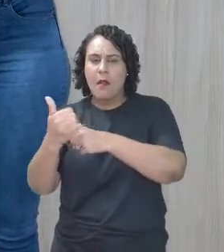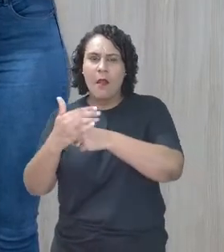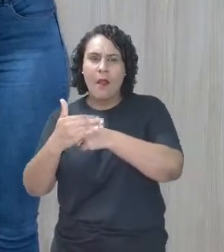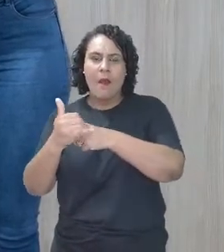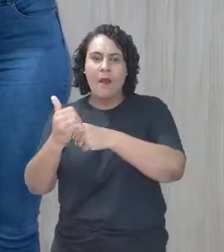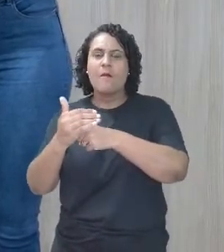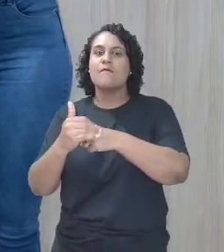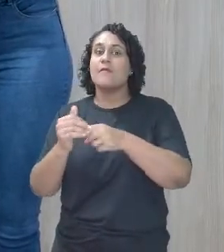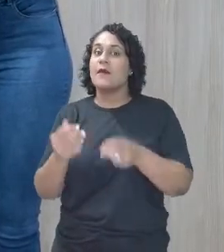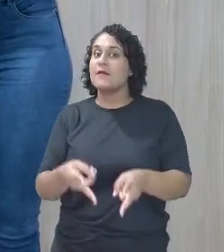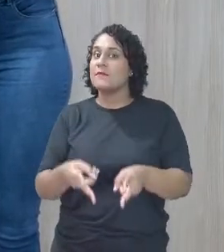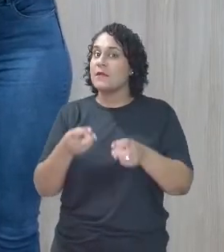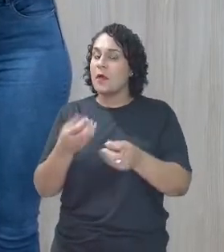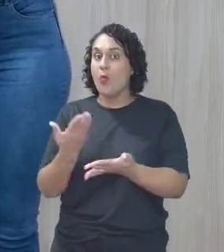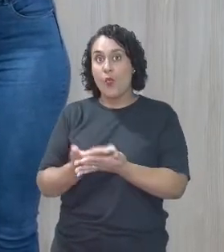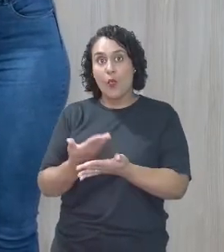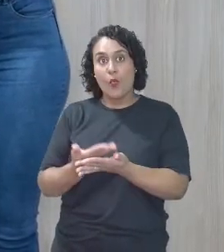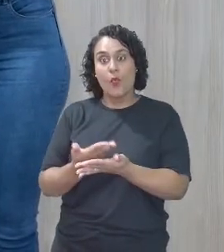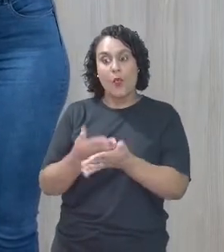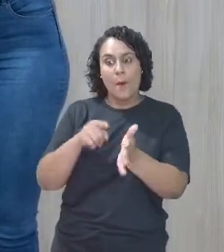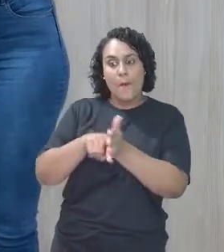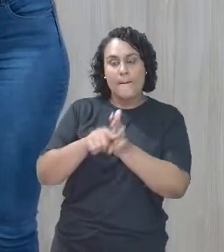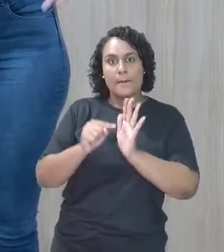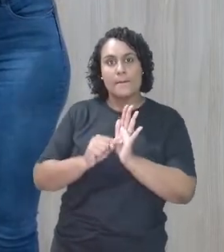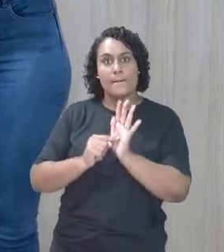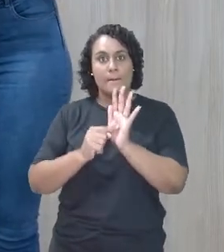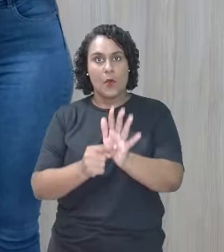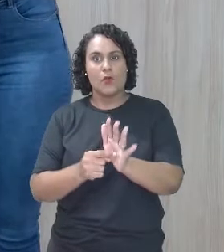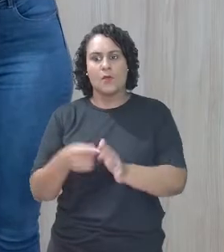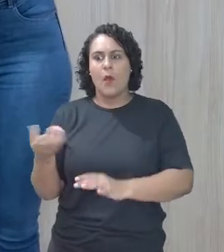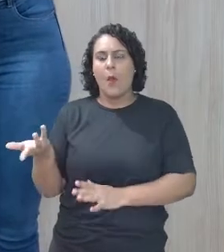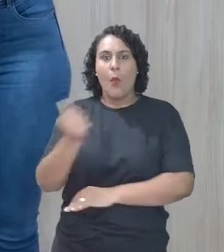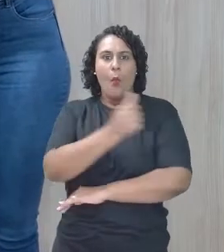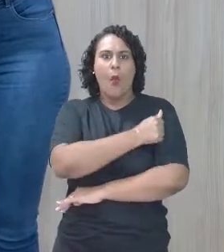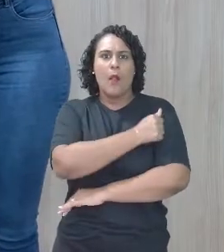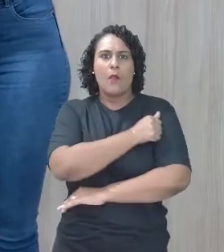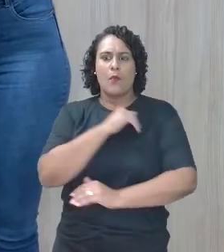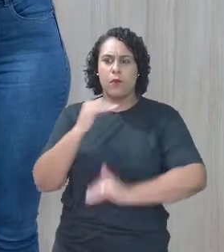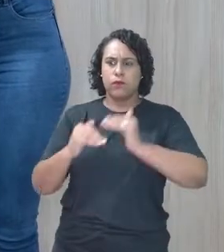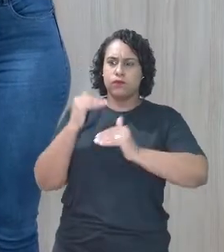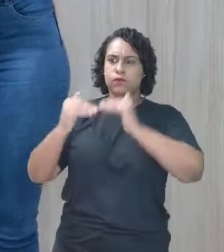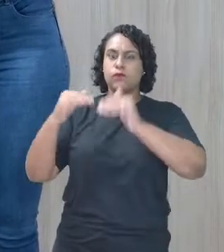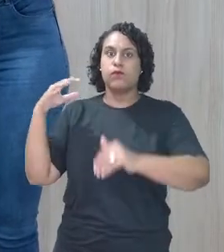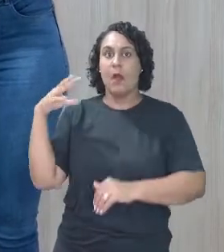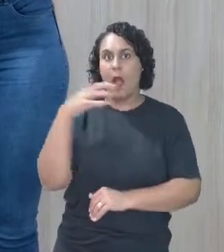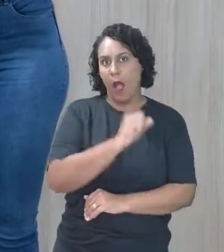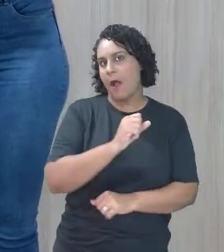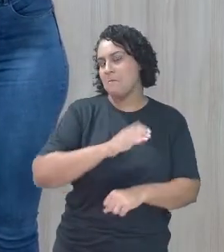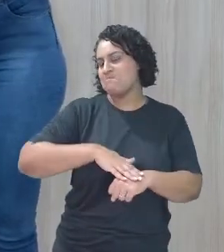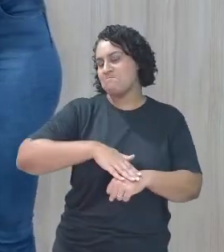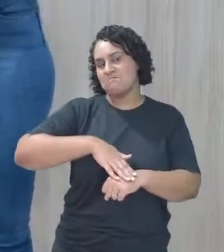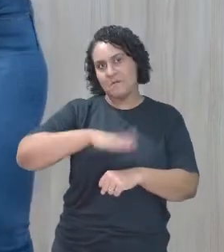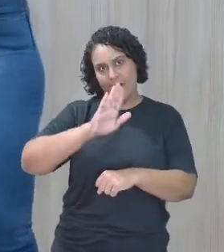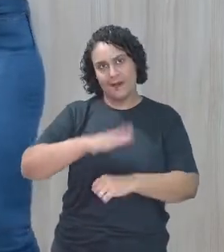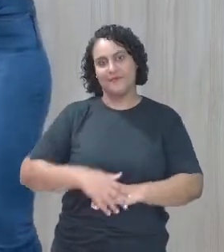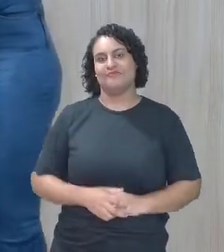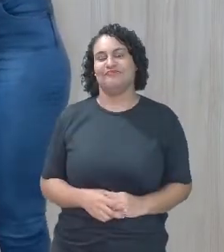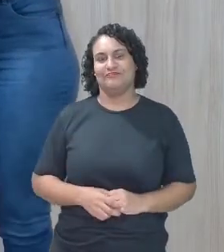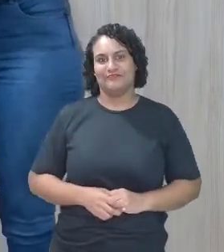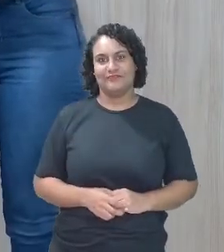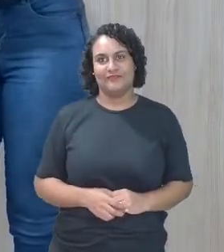gente percebe, e estudos mostram, que a rapidez com que o estudante se desenvolve é muito maior.